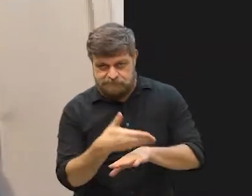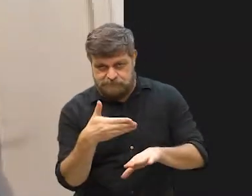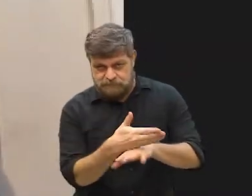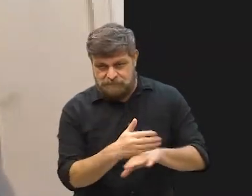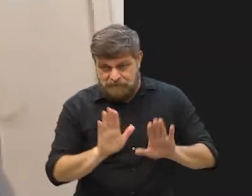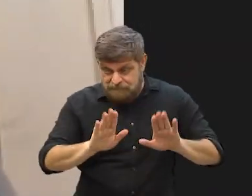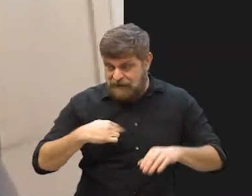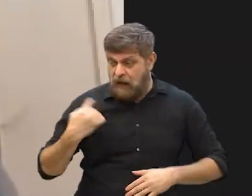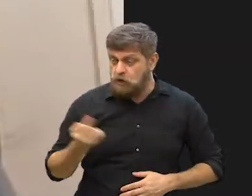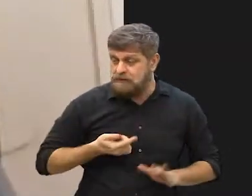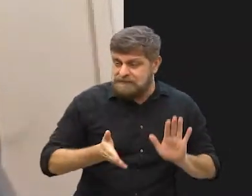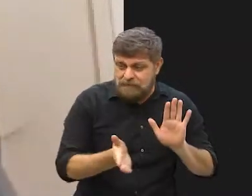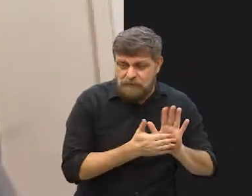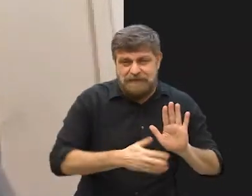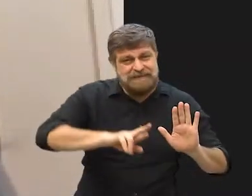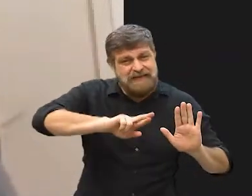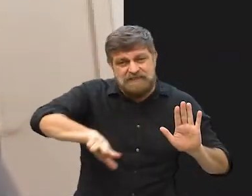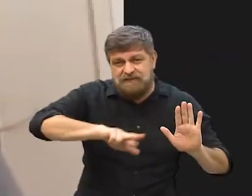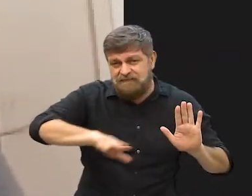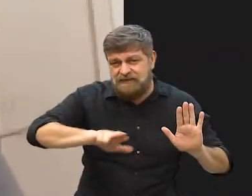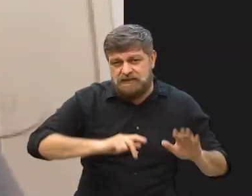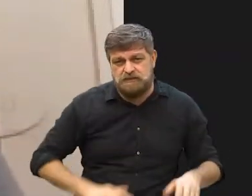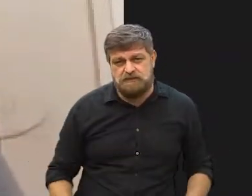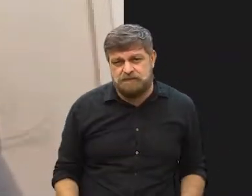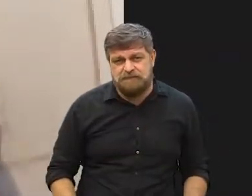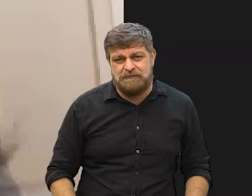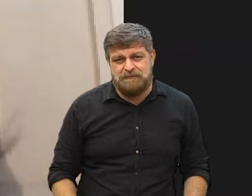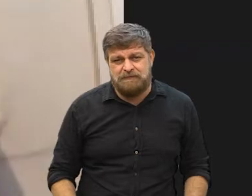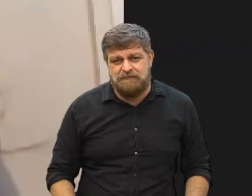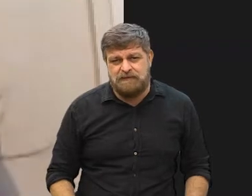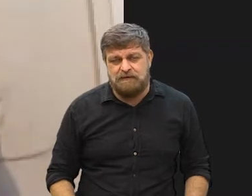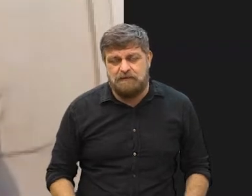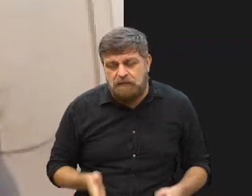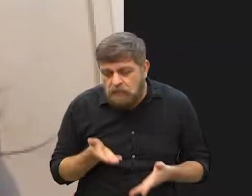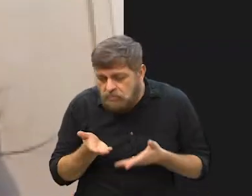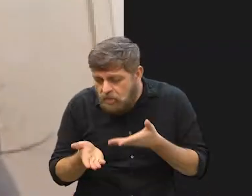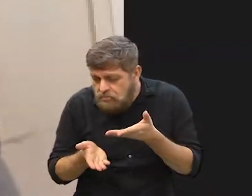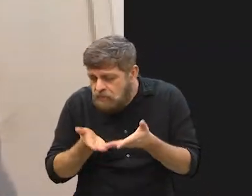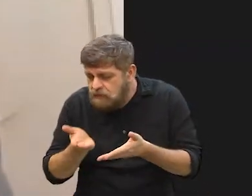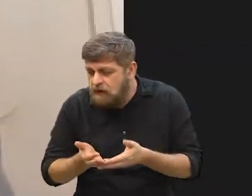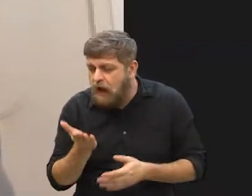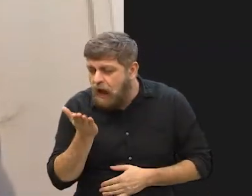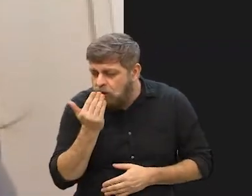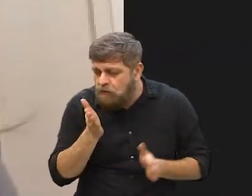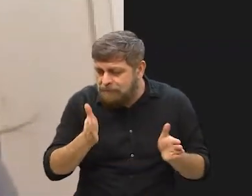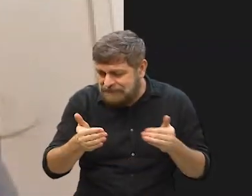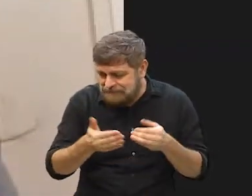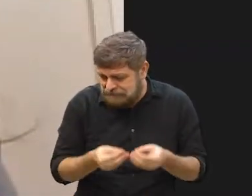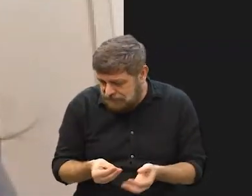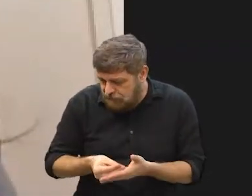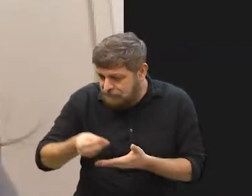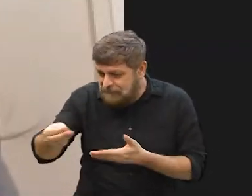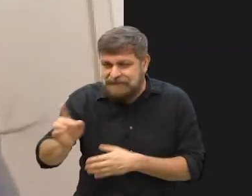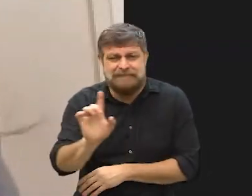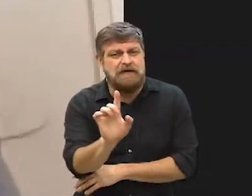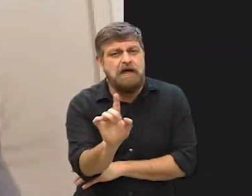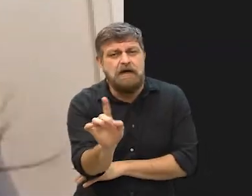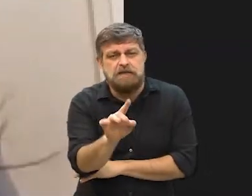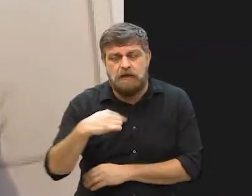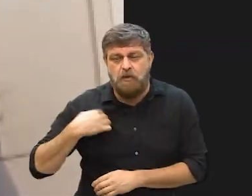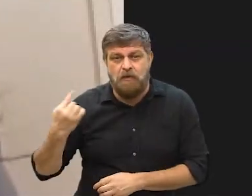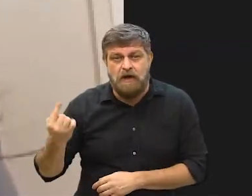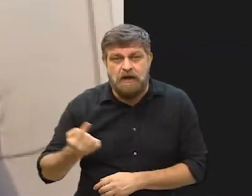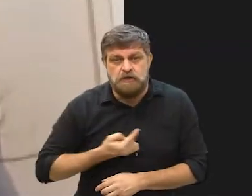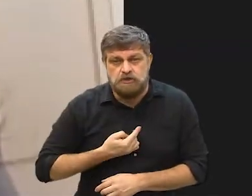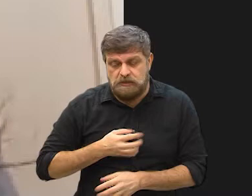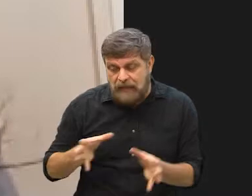participar, mas o nosso propósito não é ficar dando cesta básica. O nosso propósito é